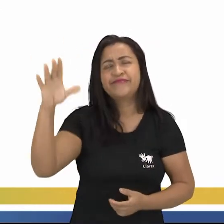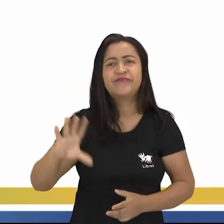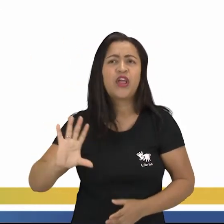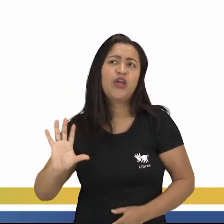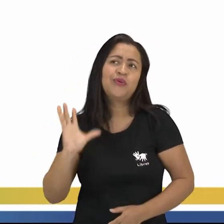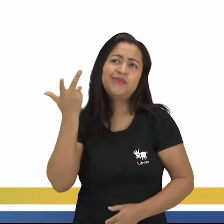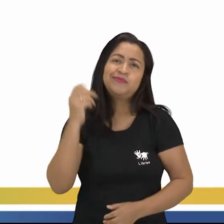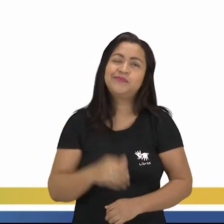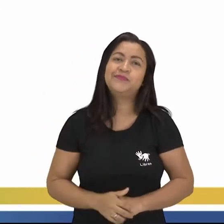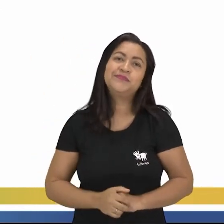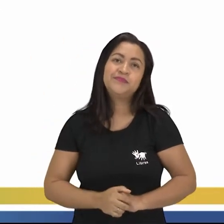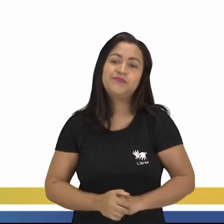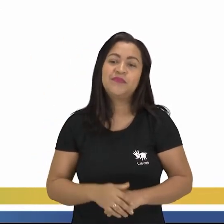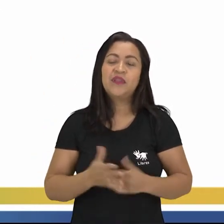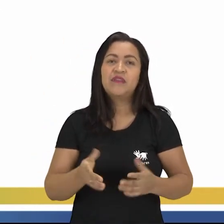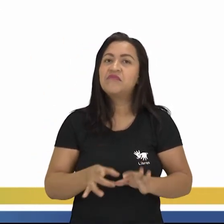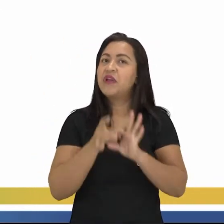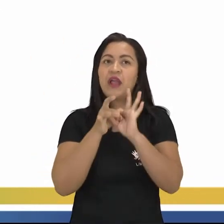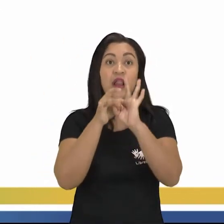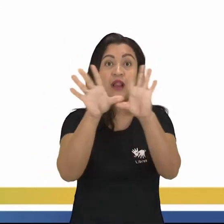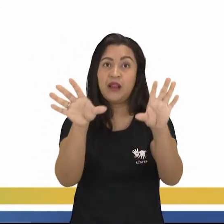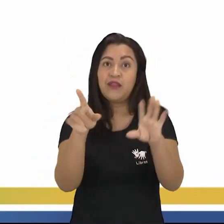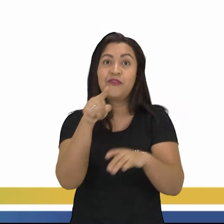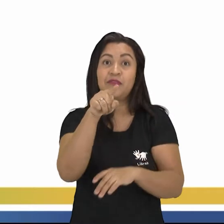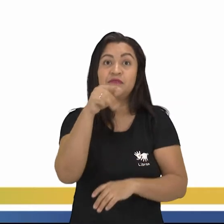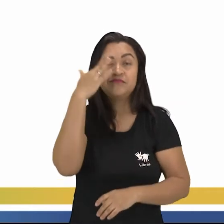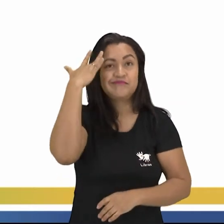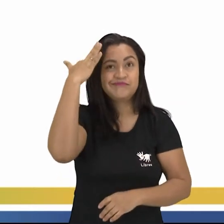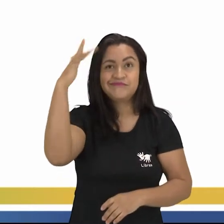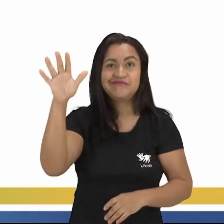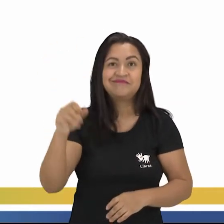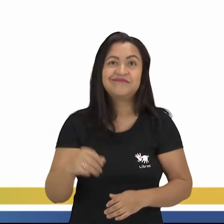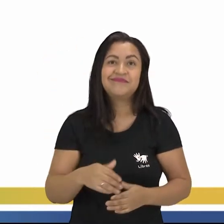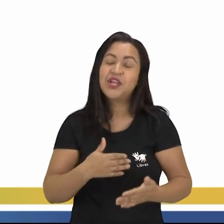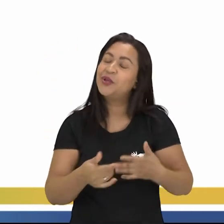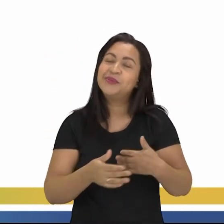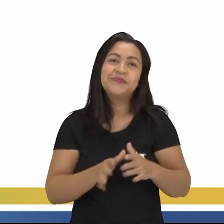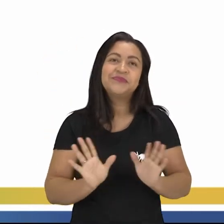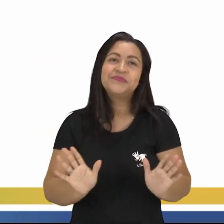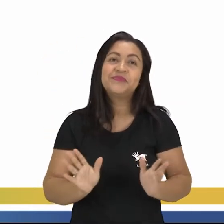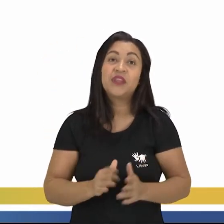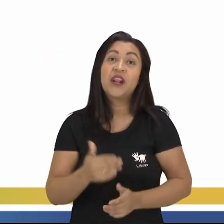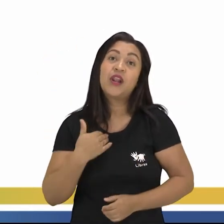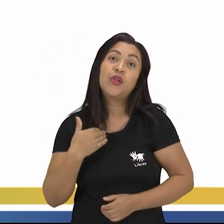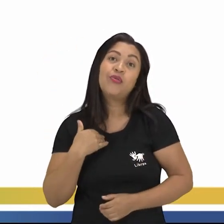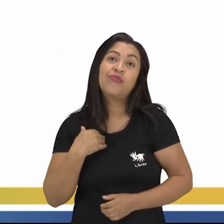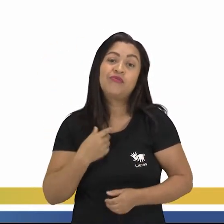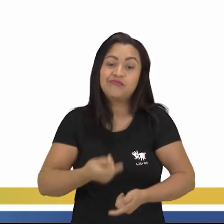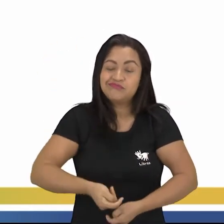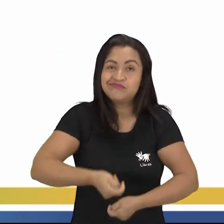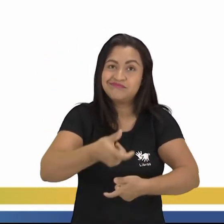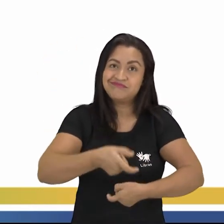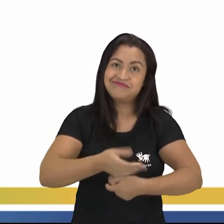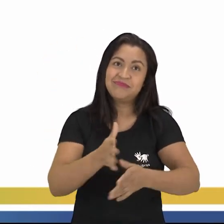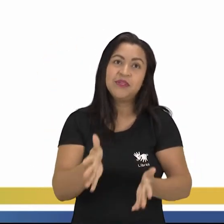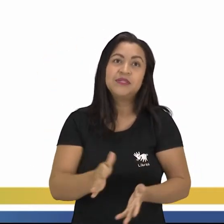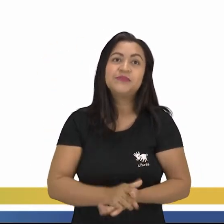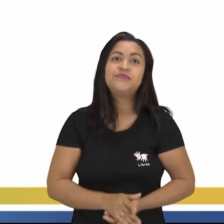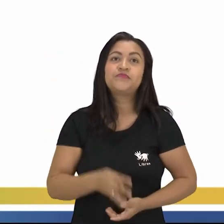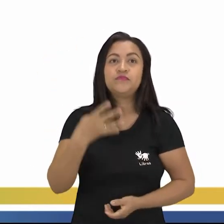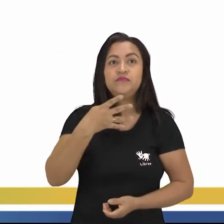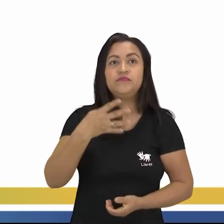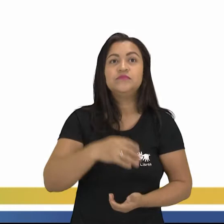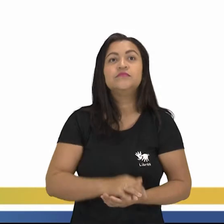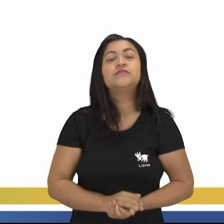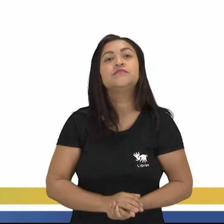livre o exercício para você preencher com a sua imaginação. Eu estou dando sugestões aqui no slide. If I won $1